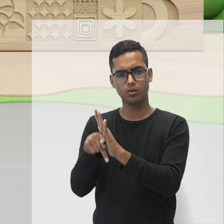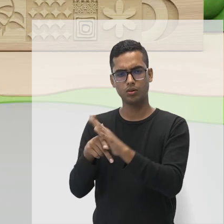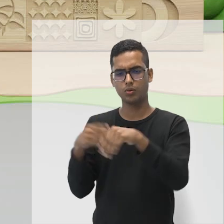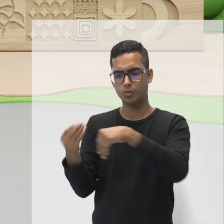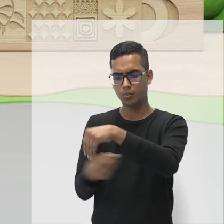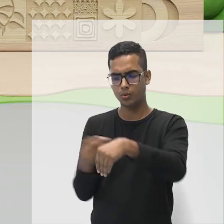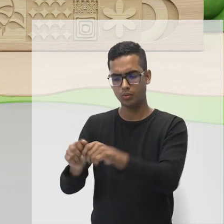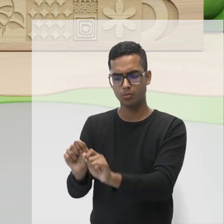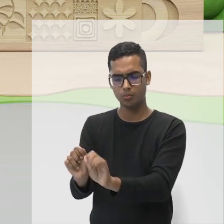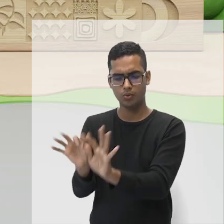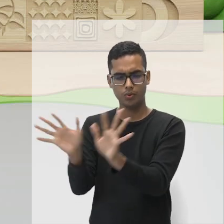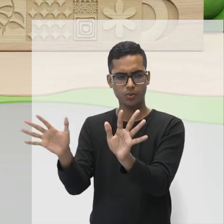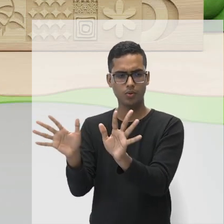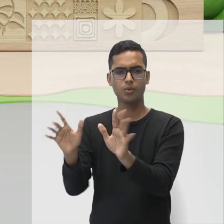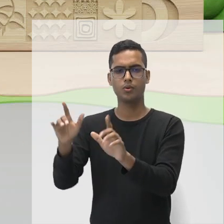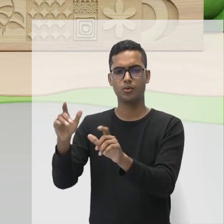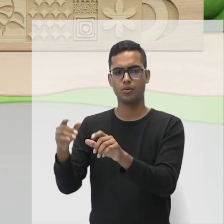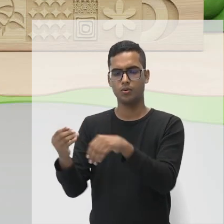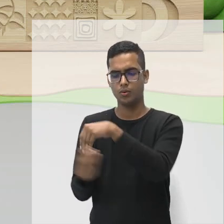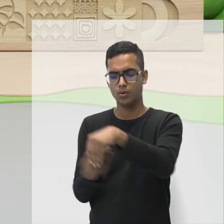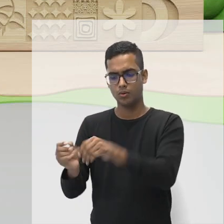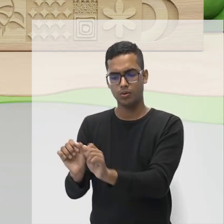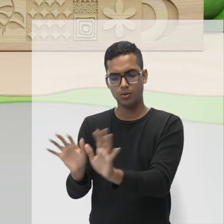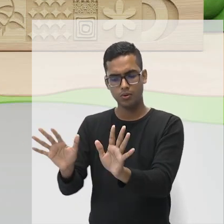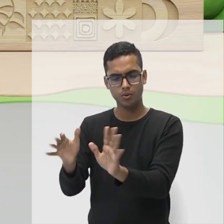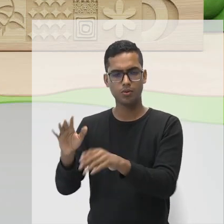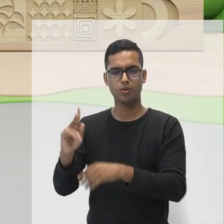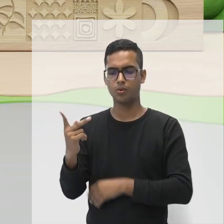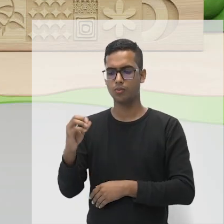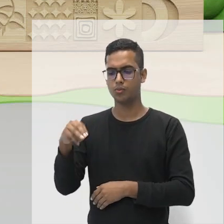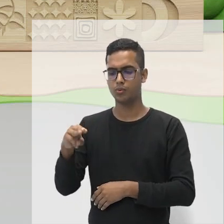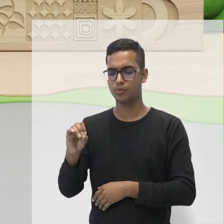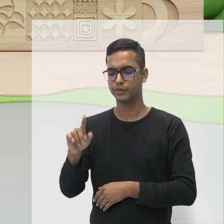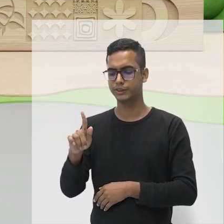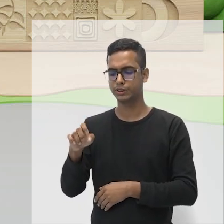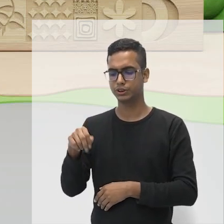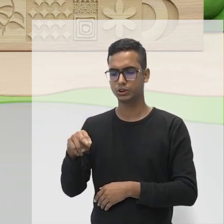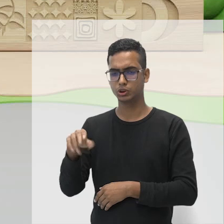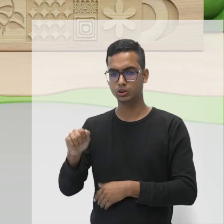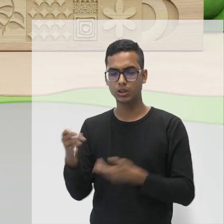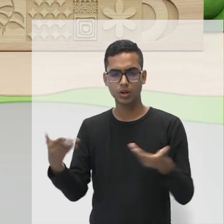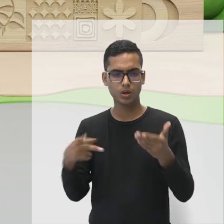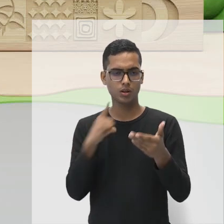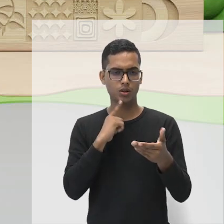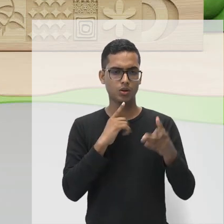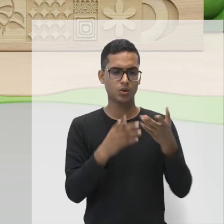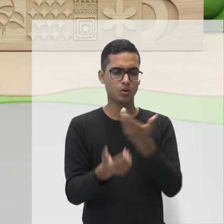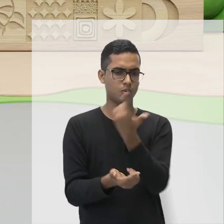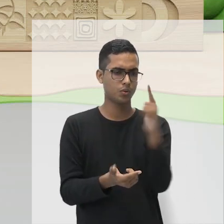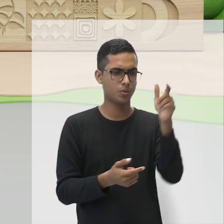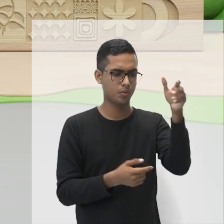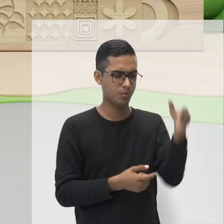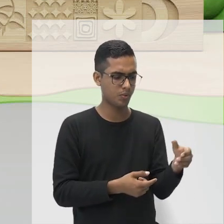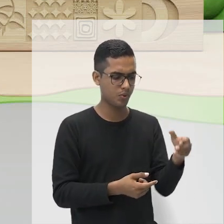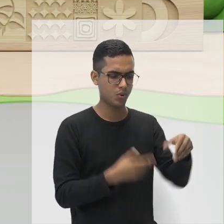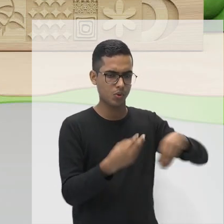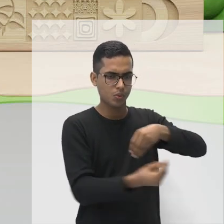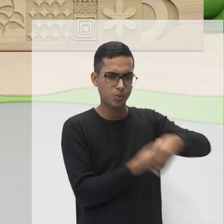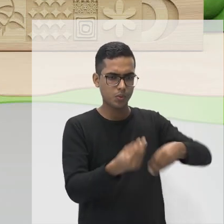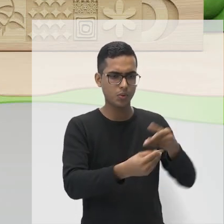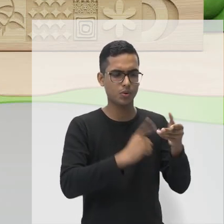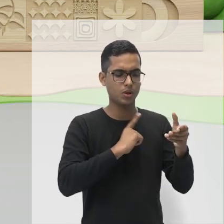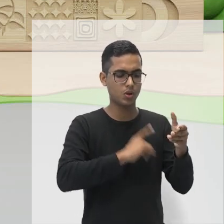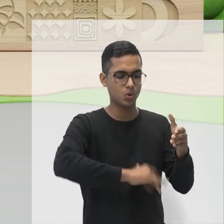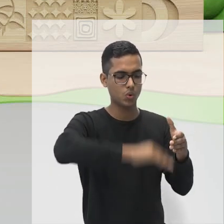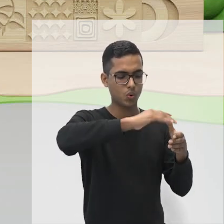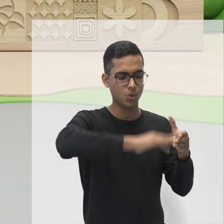mistura homogênea. Se eu tenho mais de uma fase dentro da mistura, ela